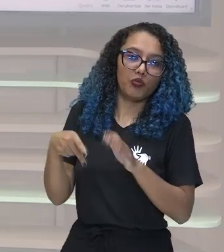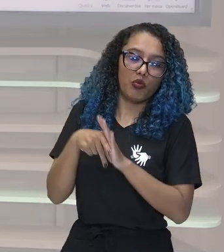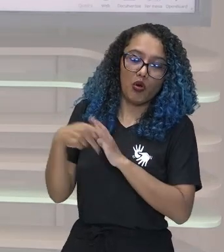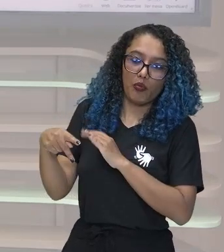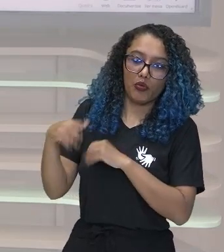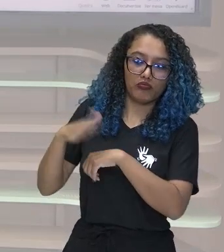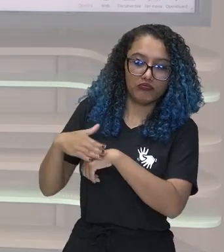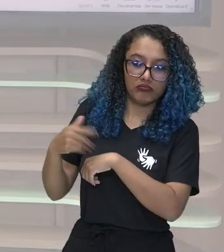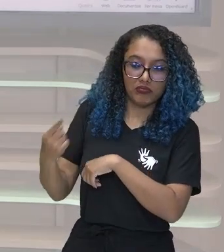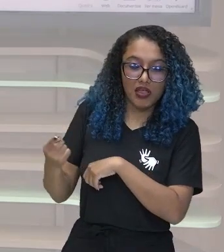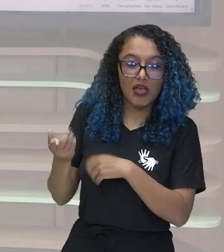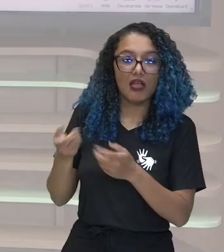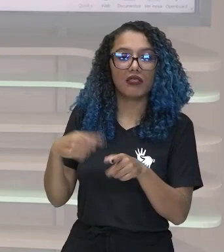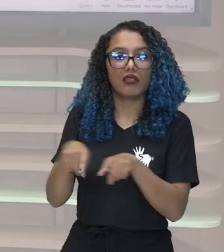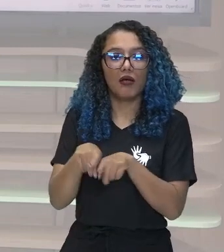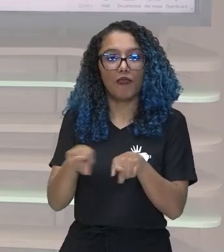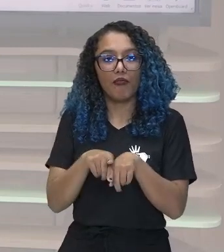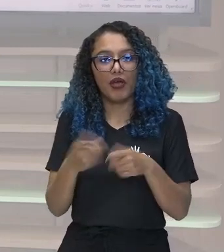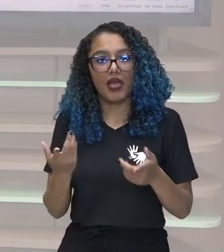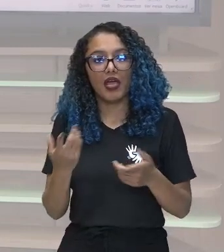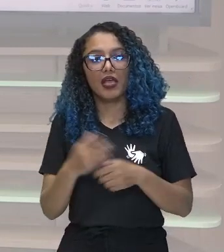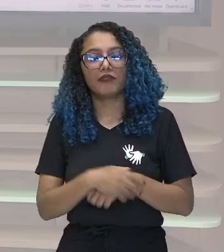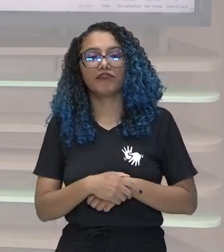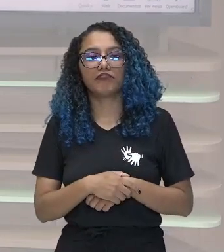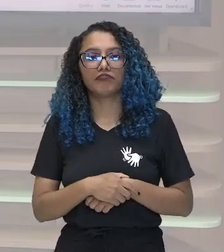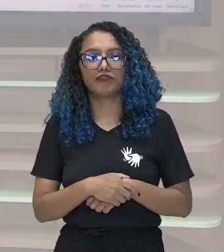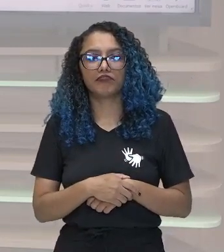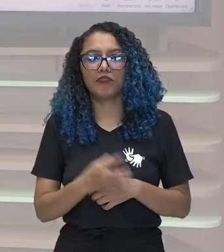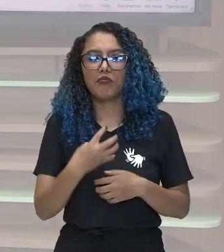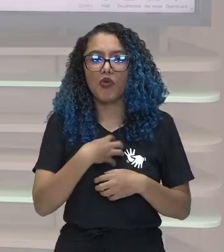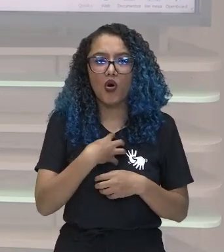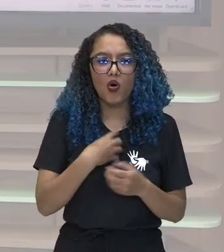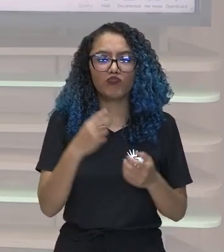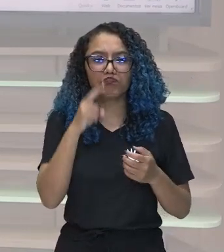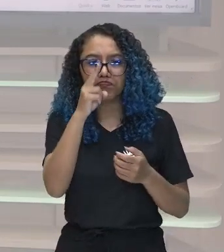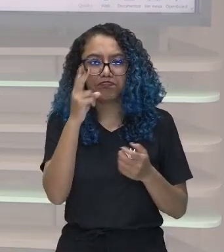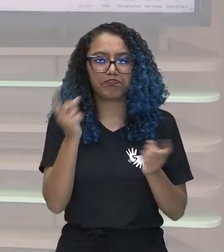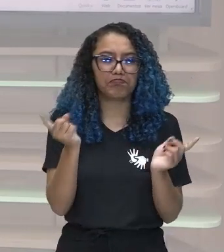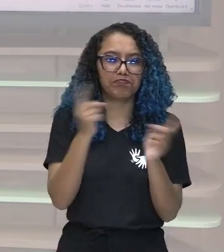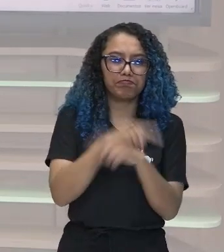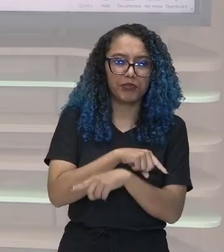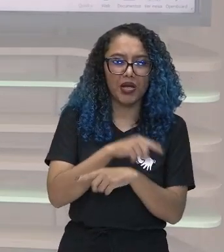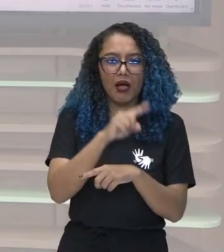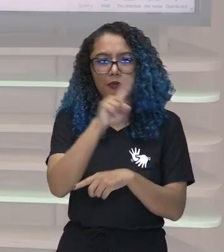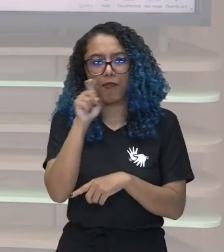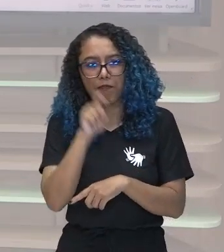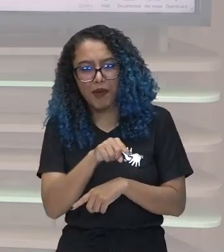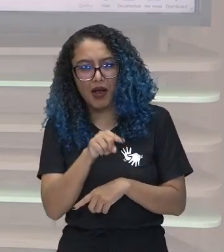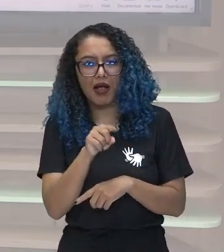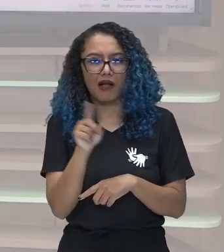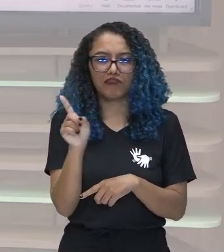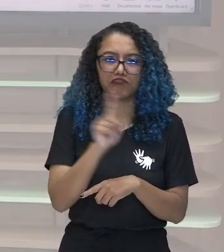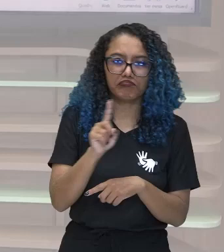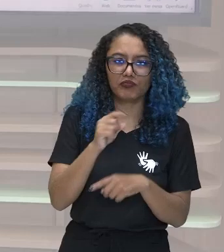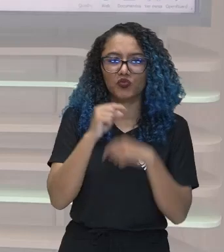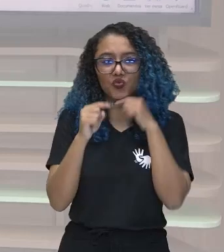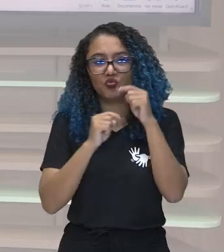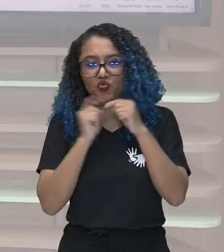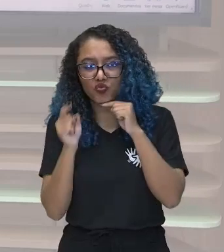tempo, modo, lugar, qualidade, causa, intensidade, oposição, afirmação, negação,